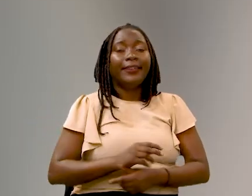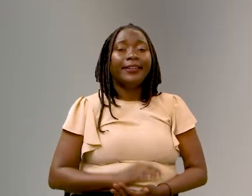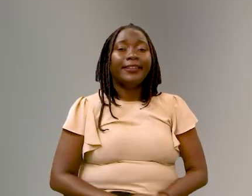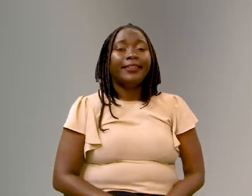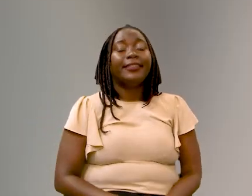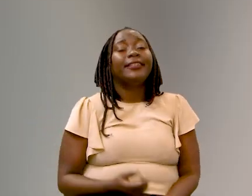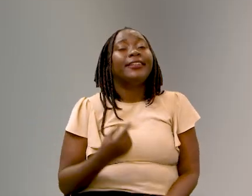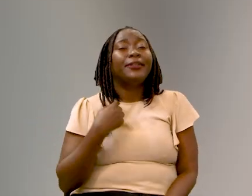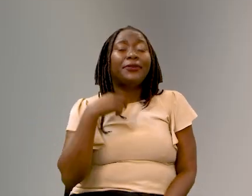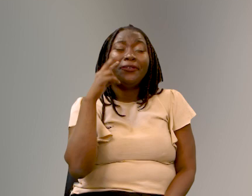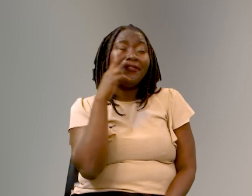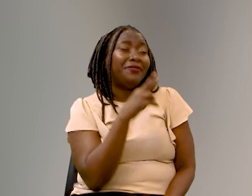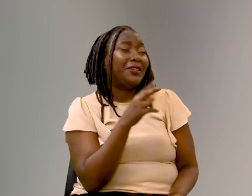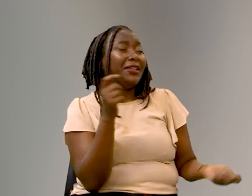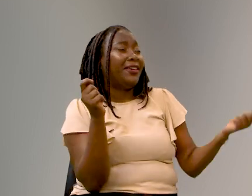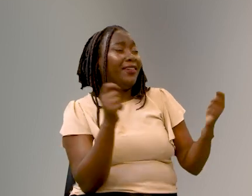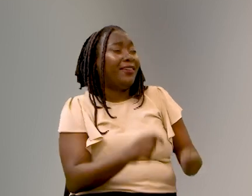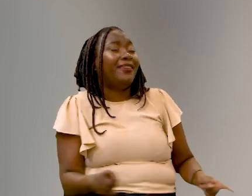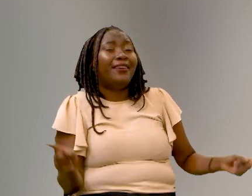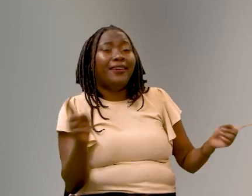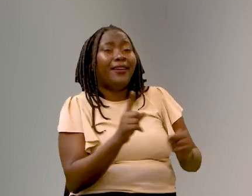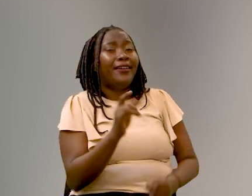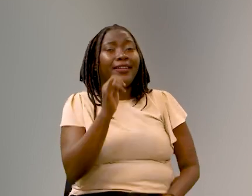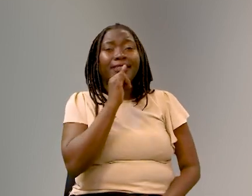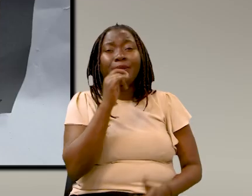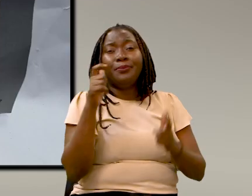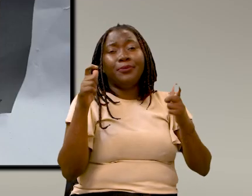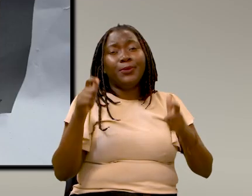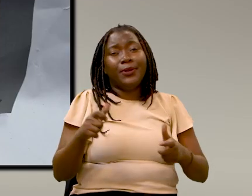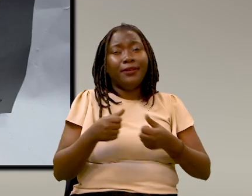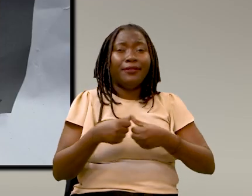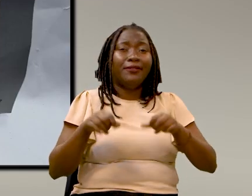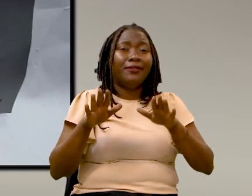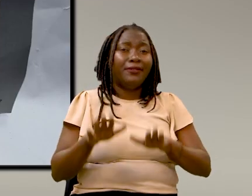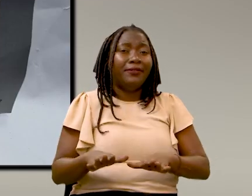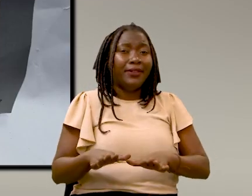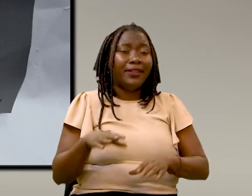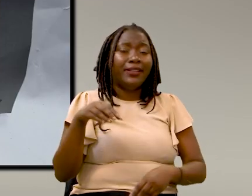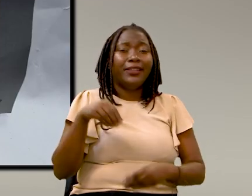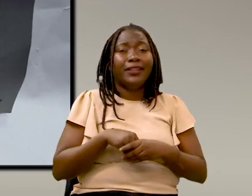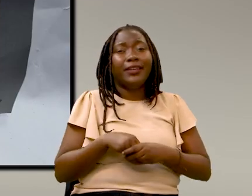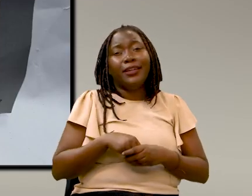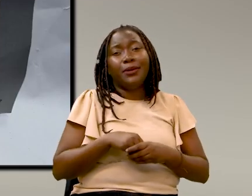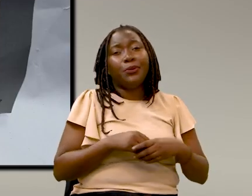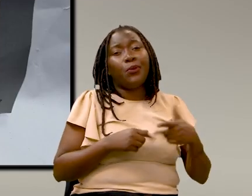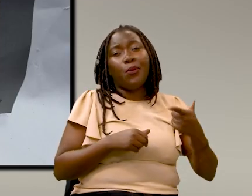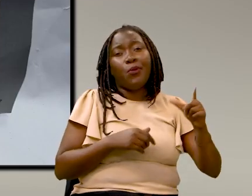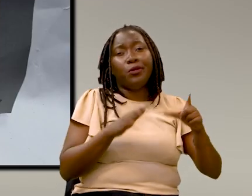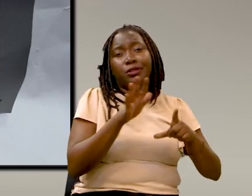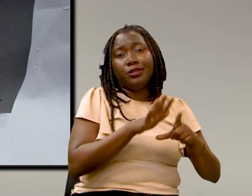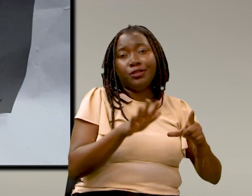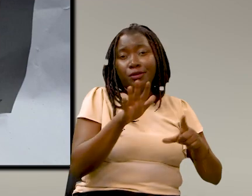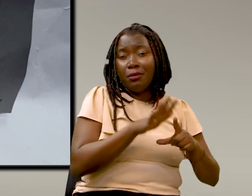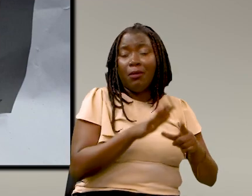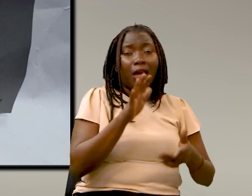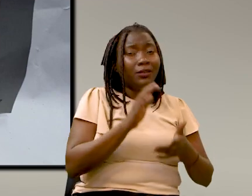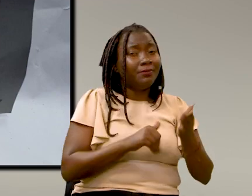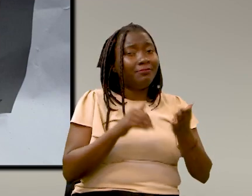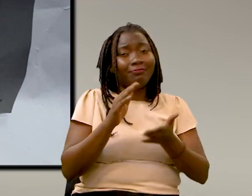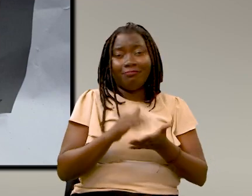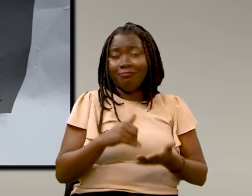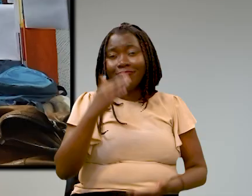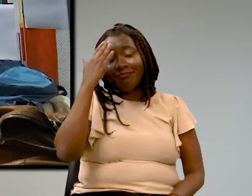se autossustentar minimamente. E o que eu via que não tinha necessidade de estar, por exemplo, um lugar fixo dentro